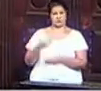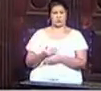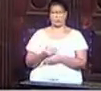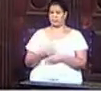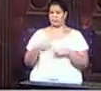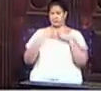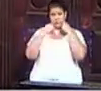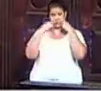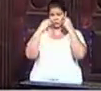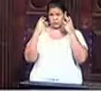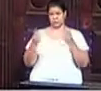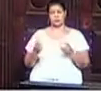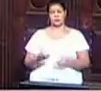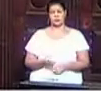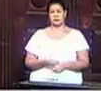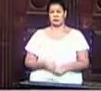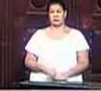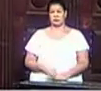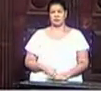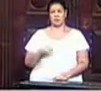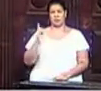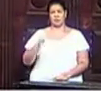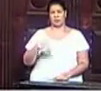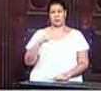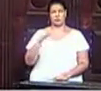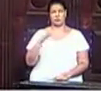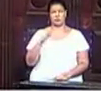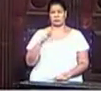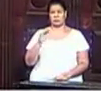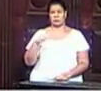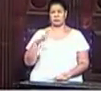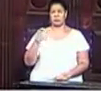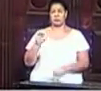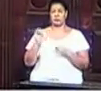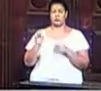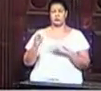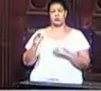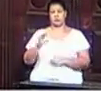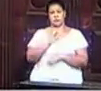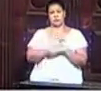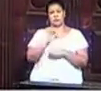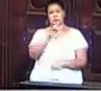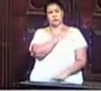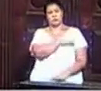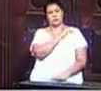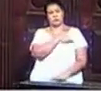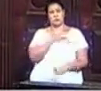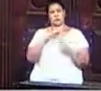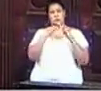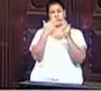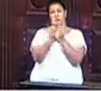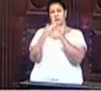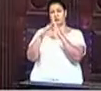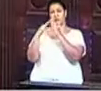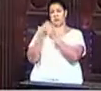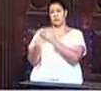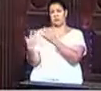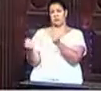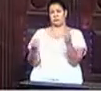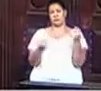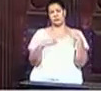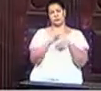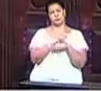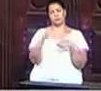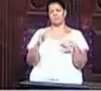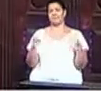vergonha, um crime com a educação no estado do Rio de Janeiro. As escolas estaduais em petição de miséria.